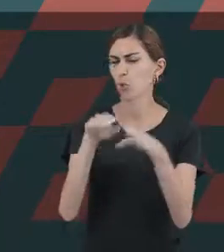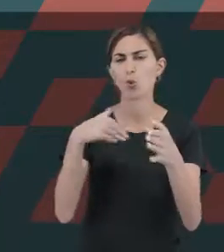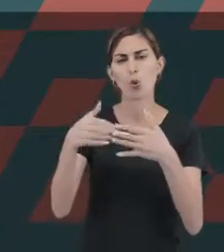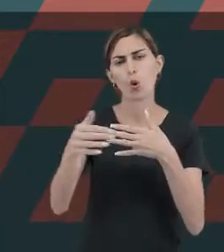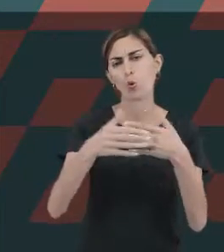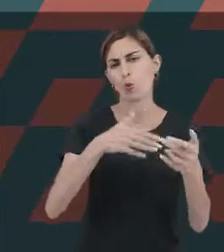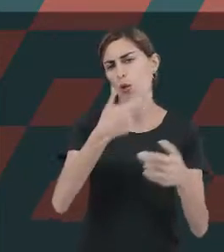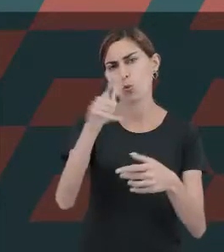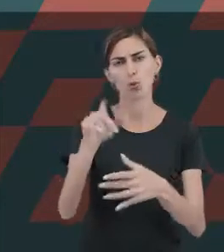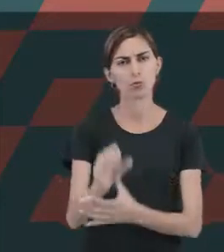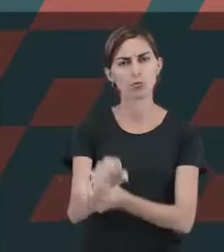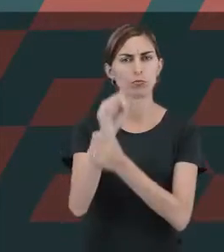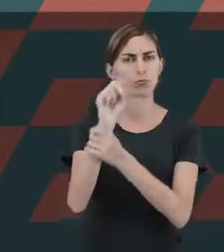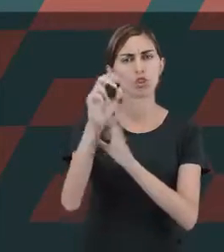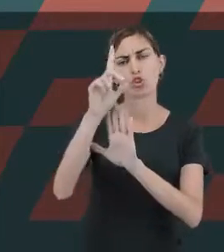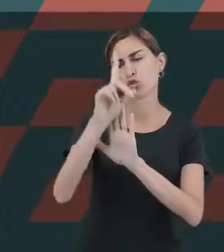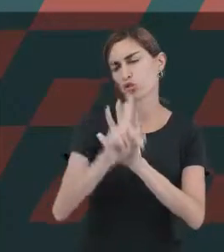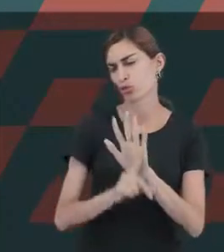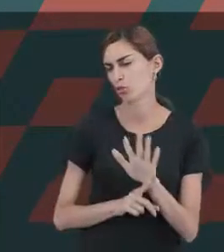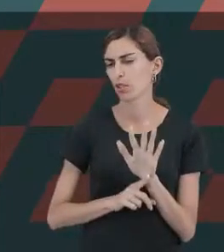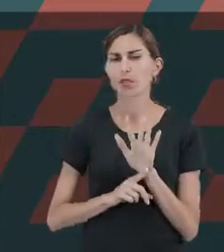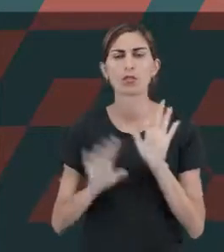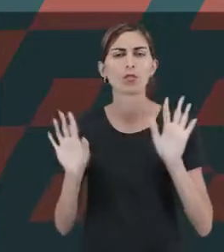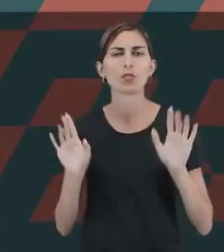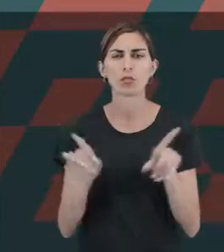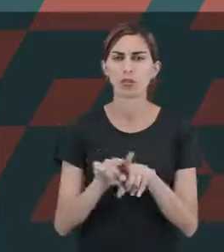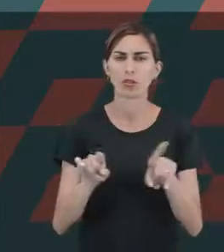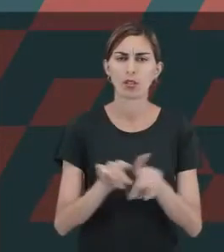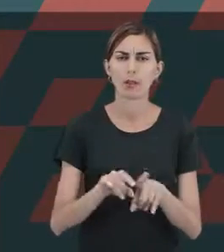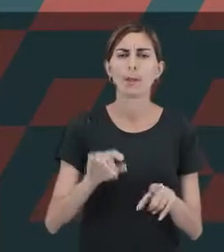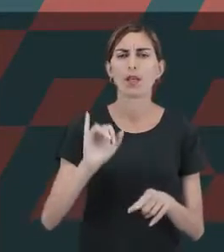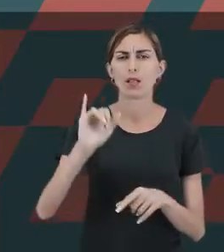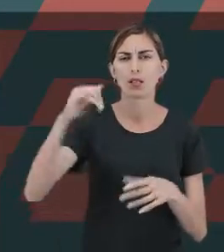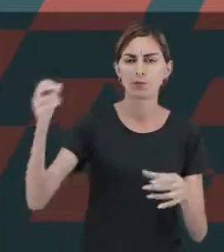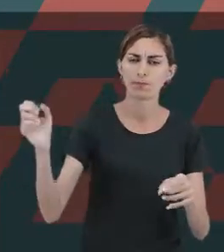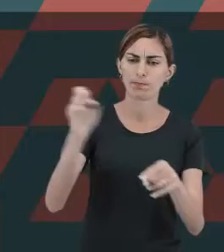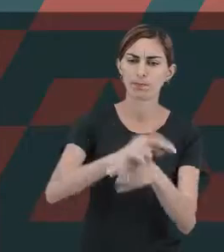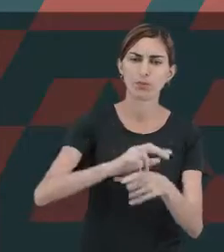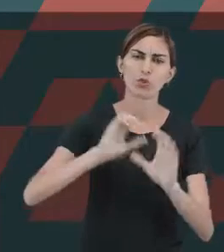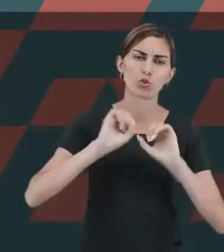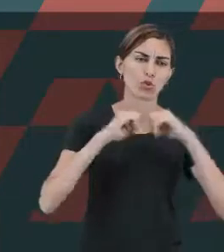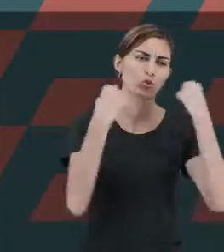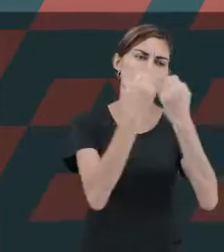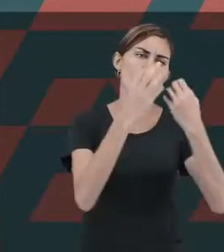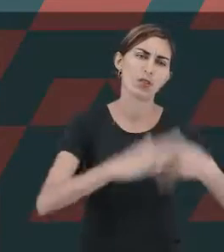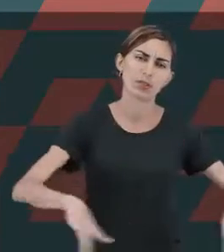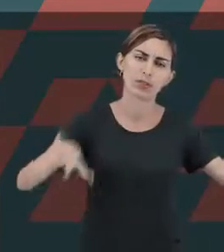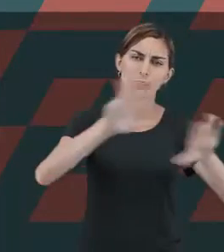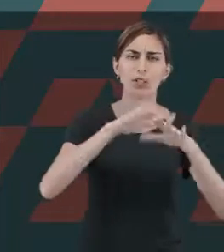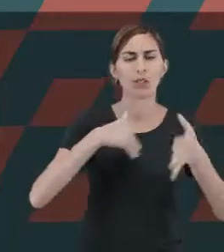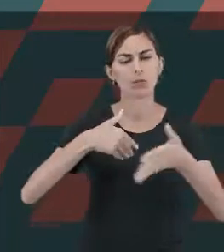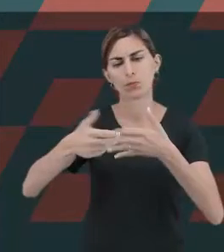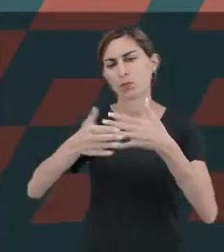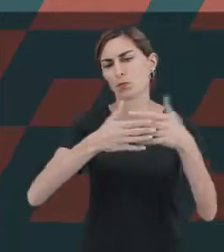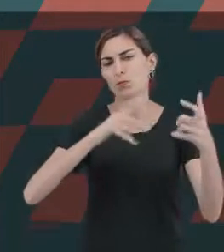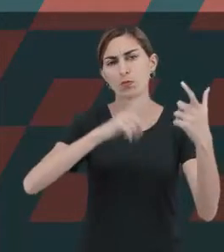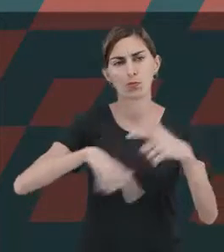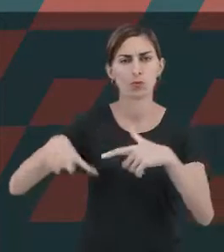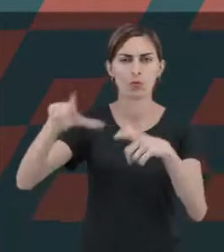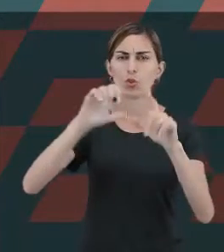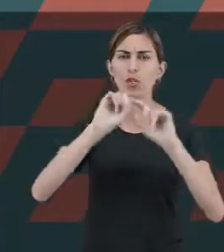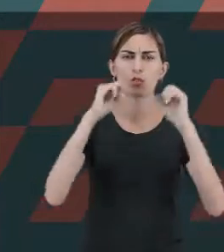outro, garantindo seus direitos, bem como a sua inserção social em qualquer âmbito da